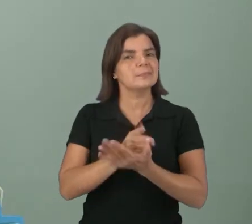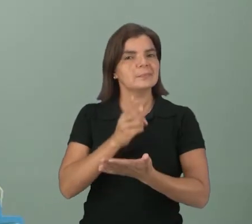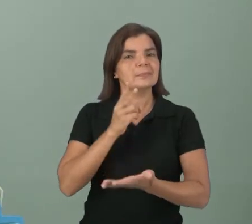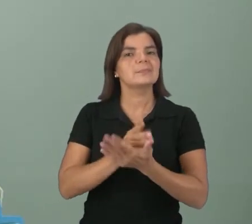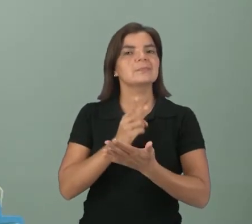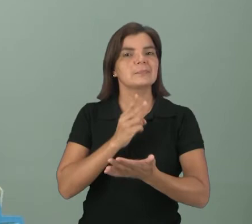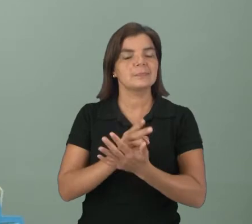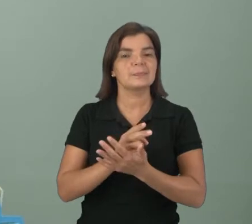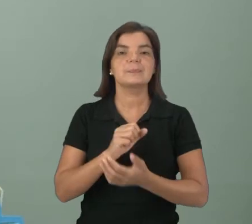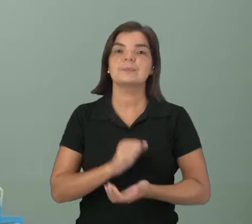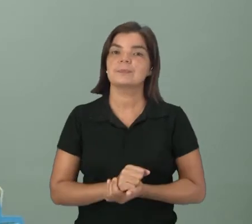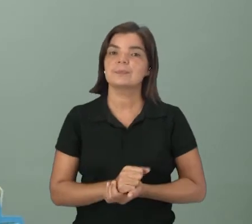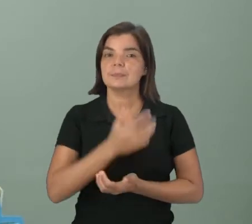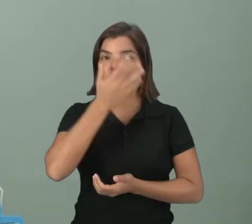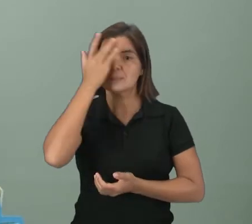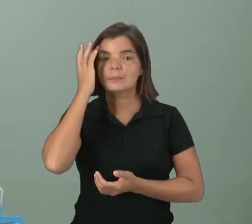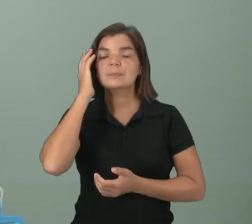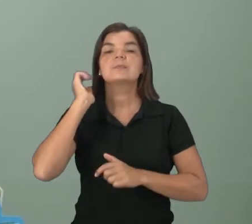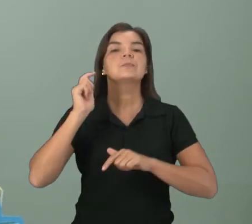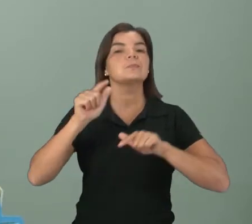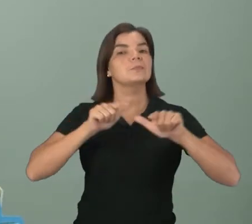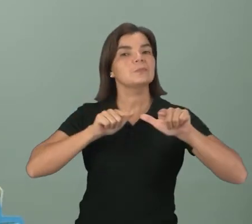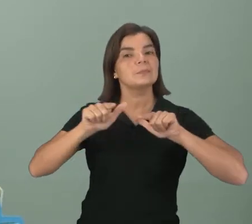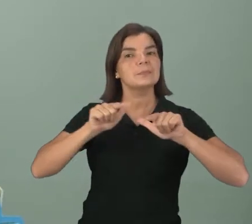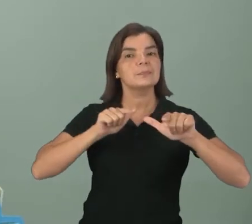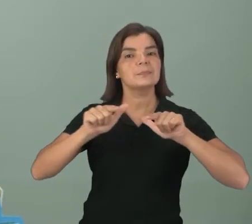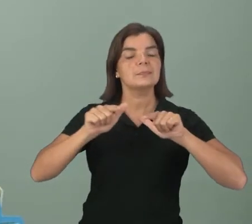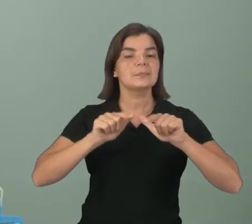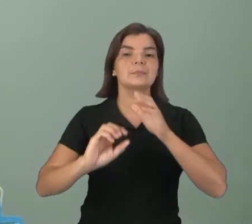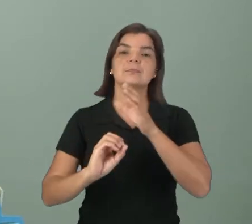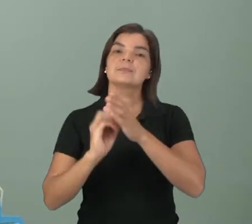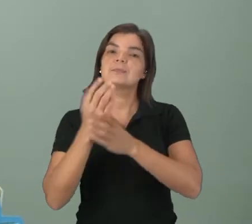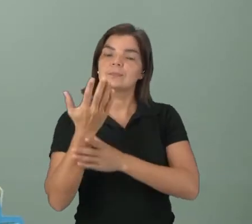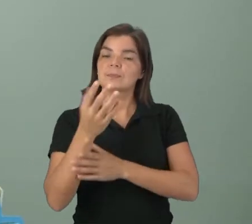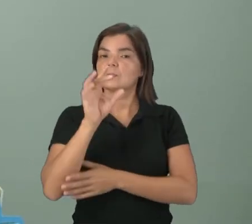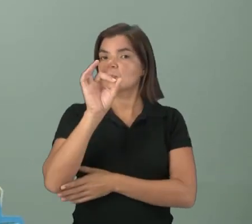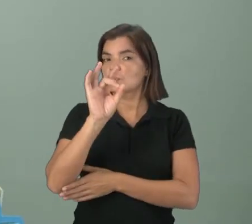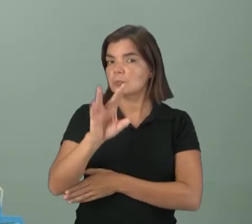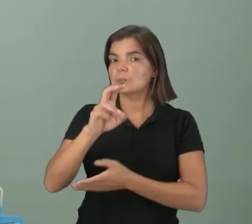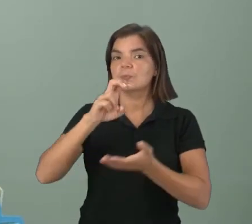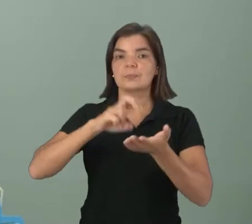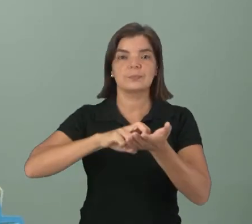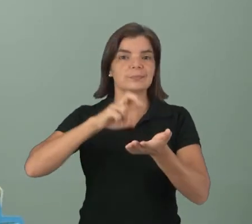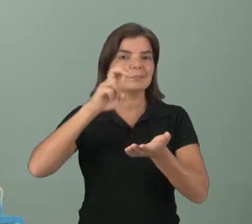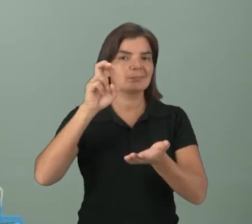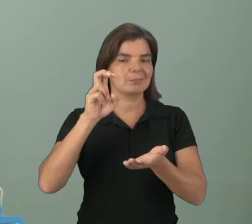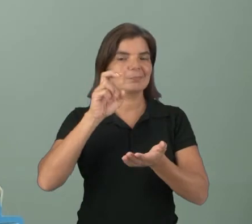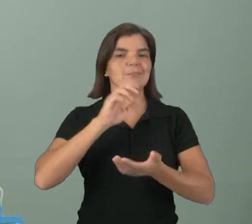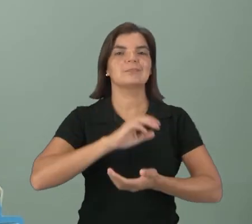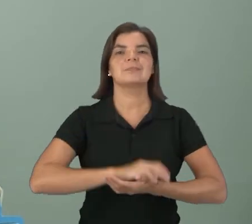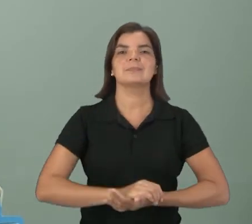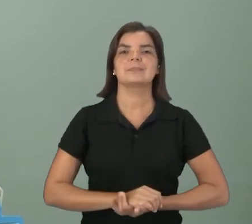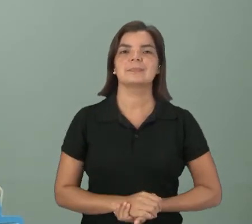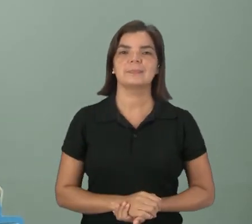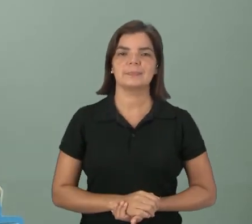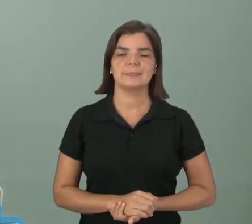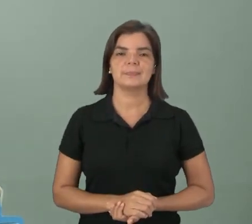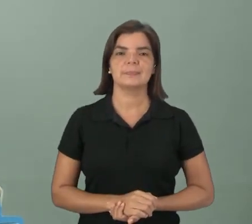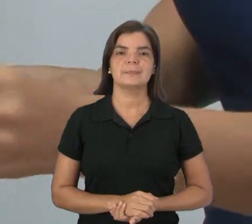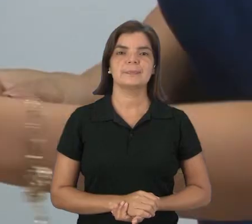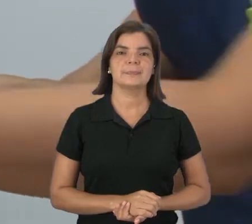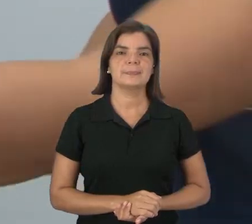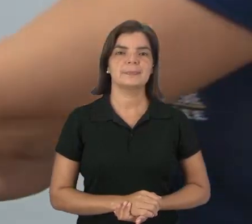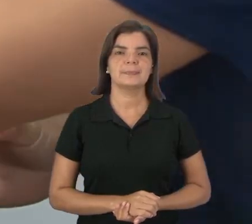geralmente esse tipo de entregador esse tipo de atividade aqui é realizada somente no período do dia